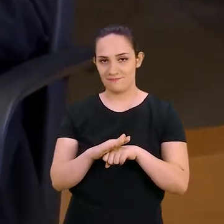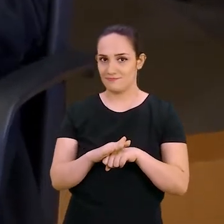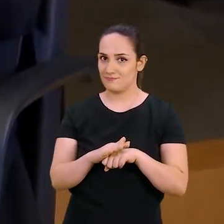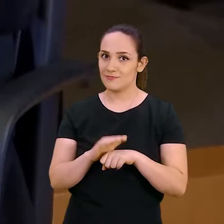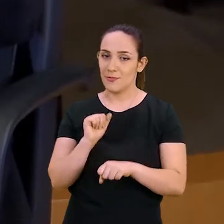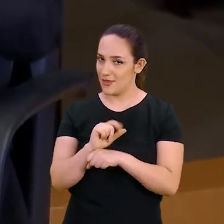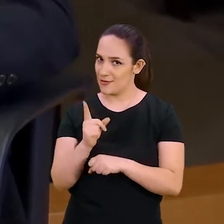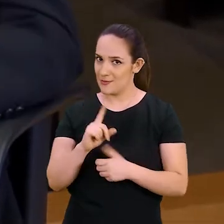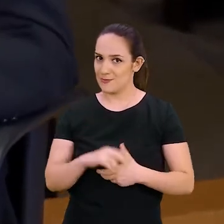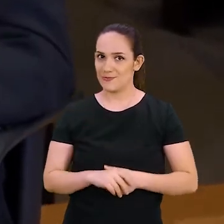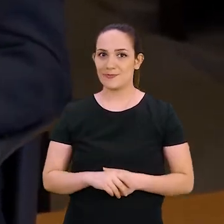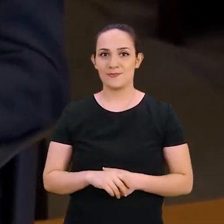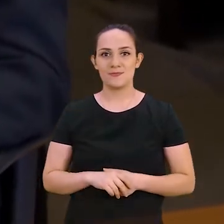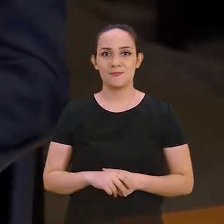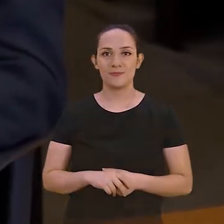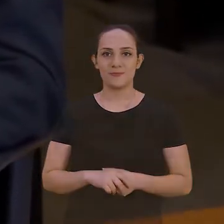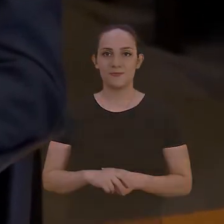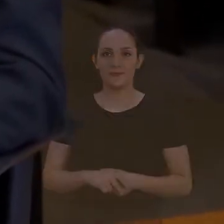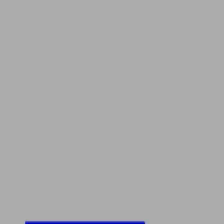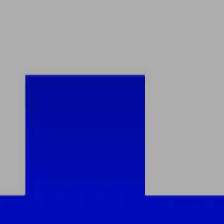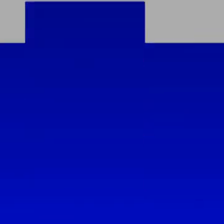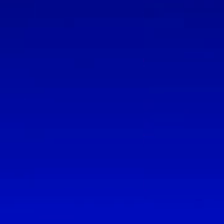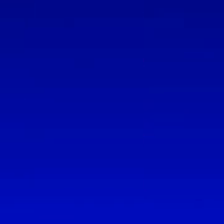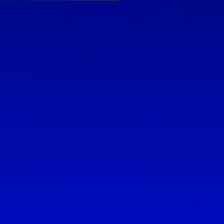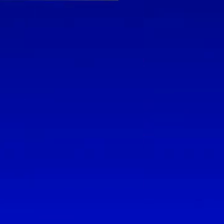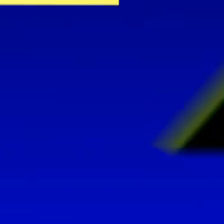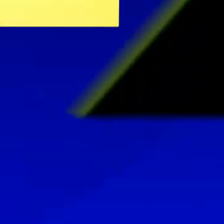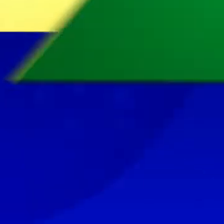nossa conversa. Não sai daí que a gente volta daqui a pouco.